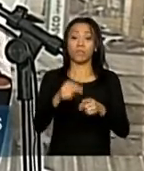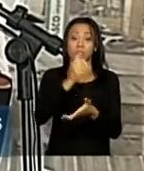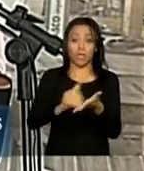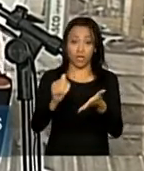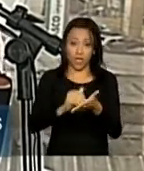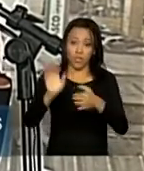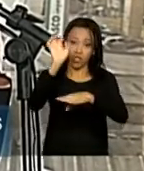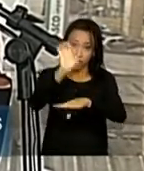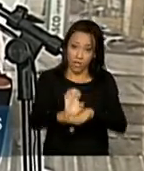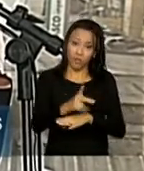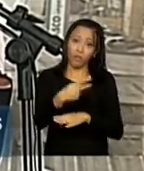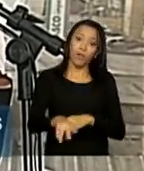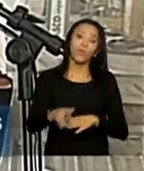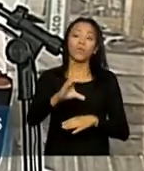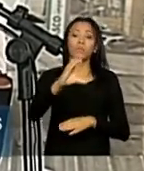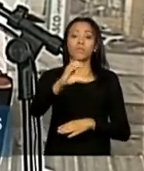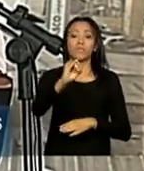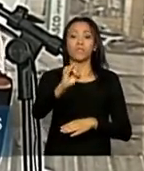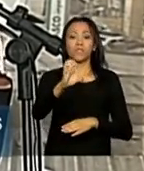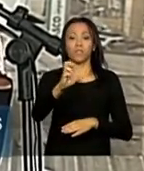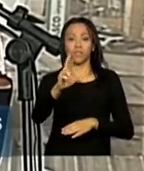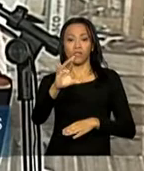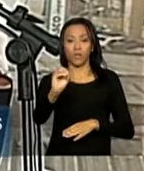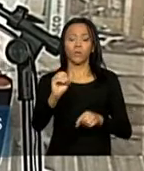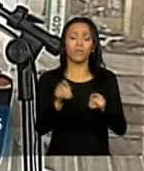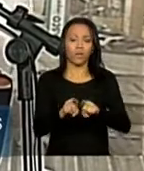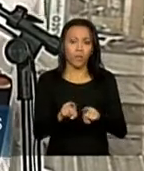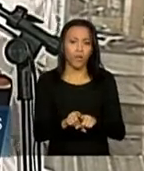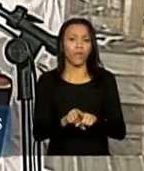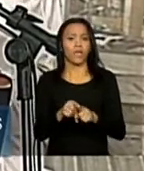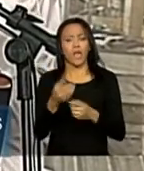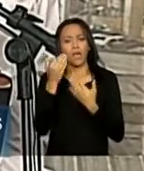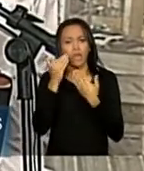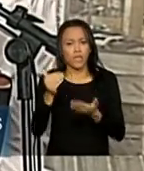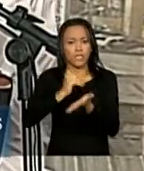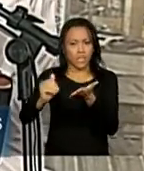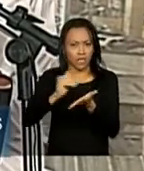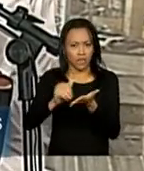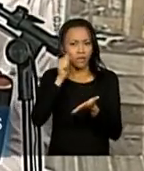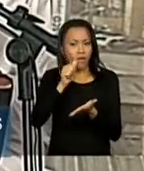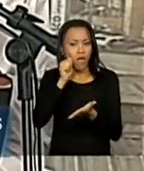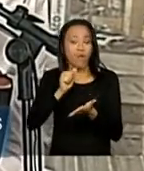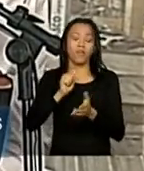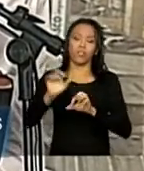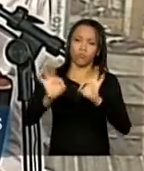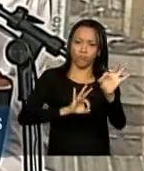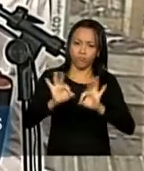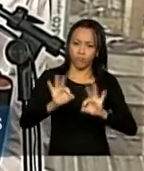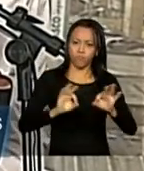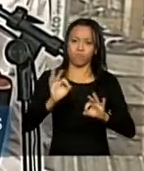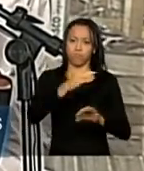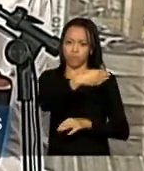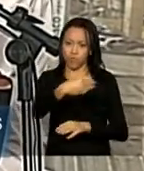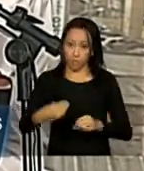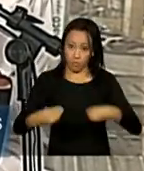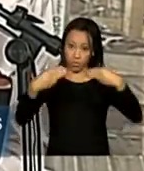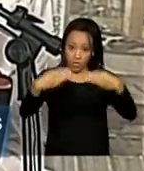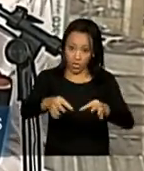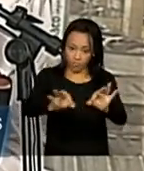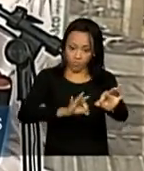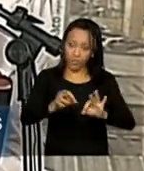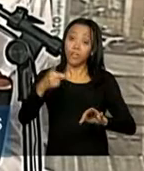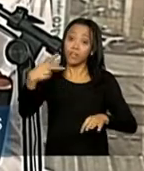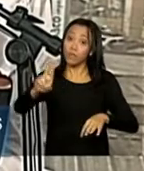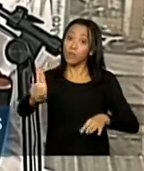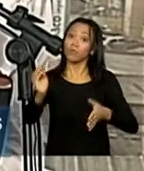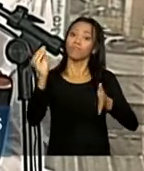Desenvolvimento Urbano Cícero Monteiro, a minha querida amiga secretária executiva do Ministério do Planejamento, que tem seu nome